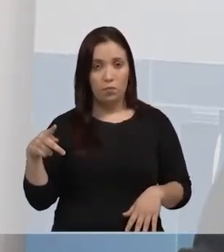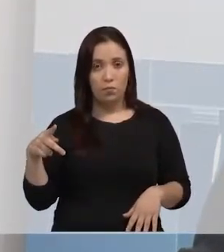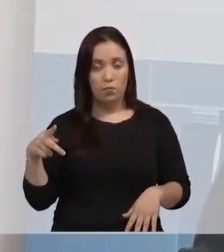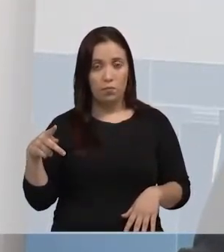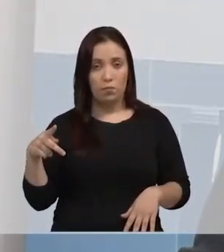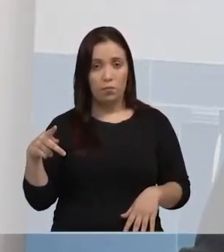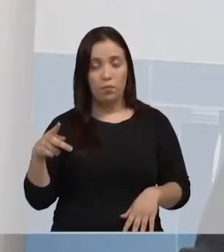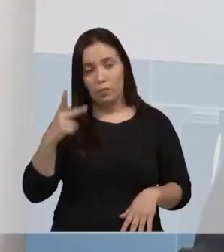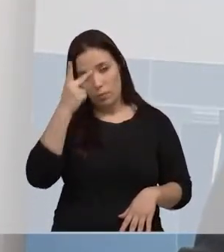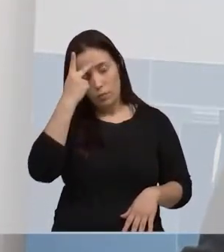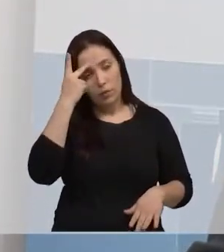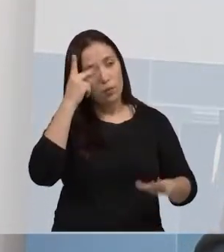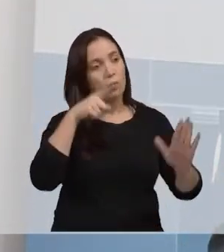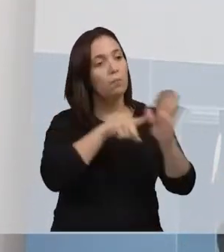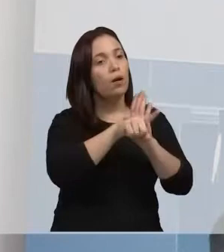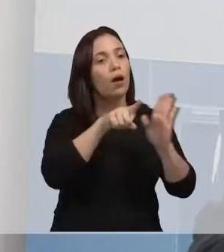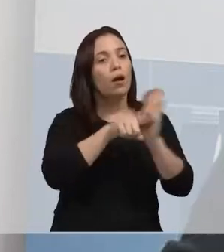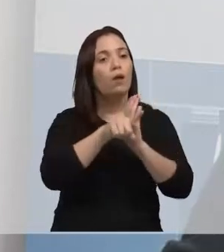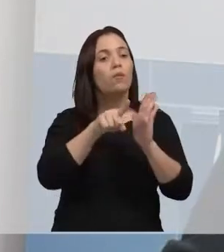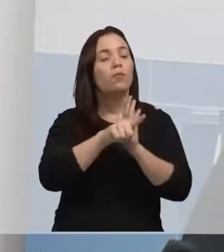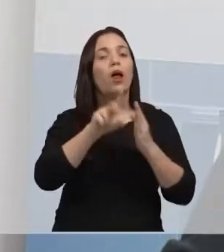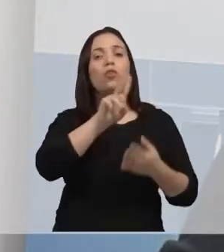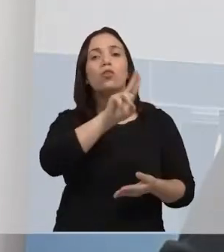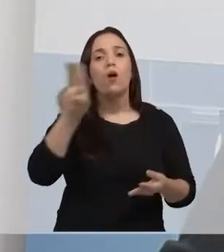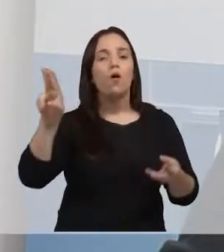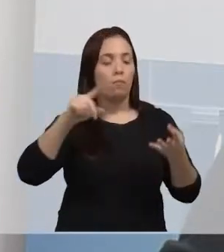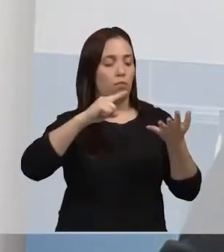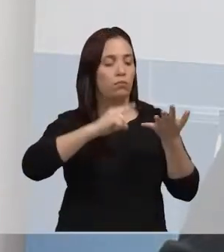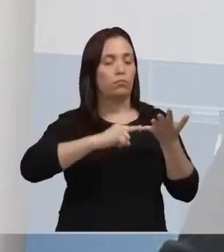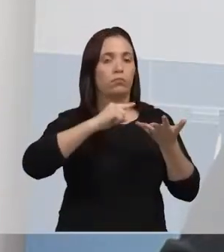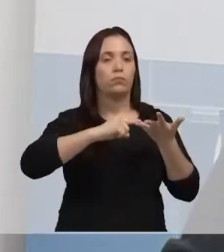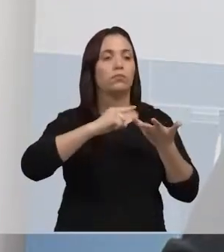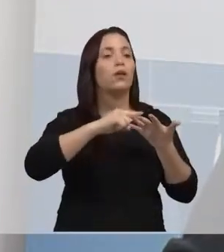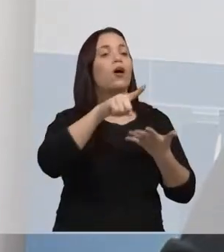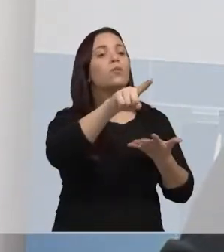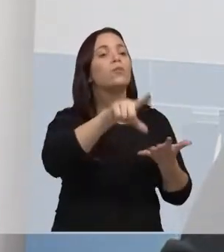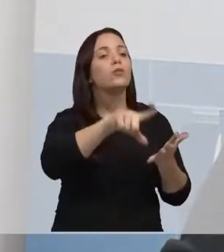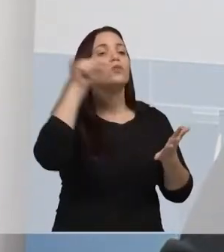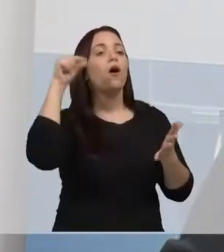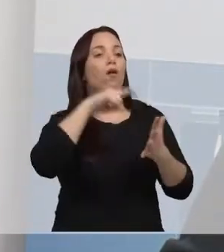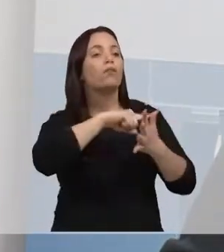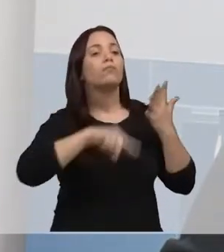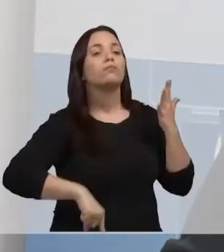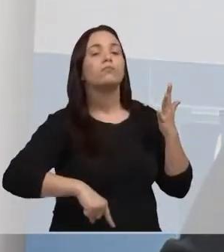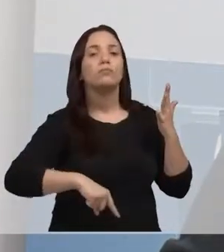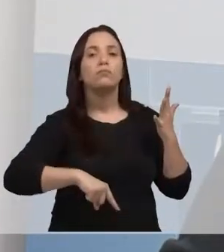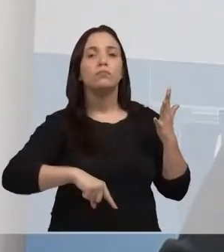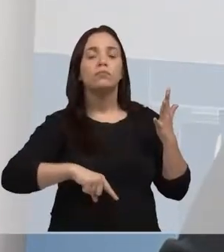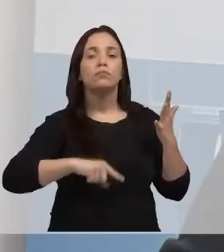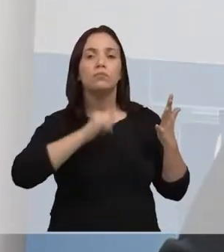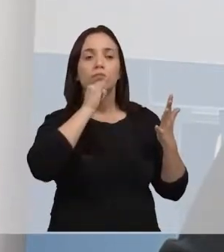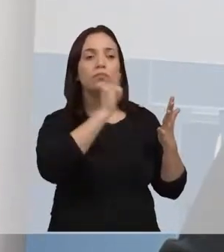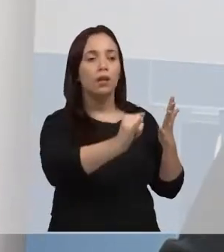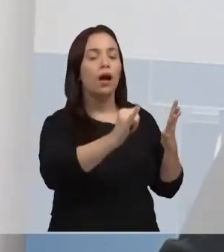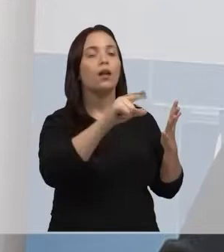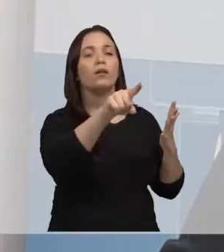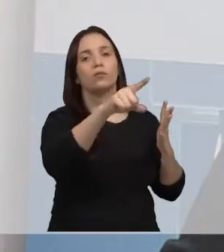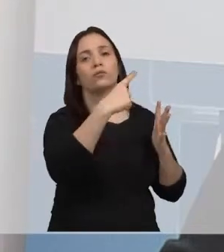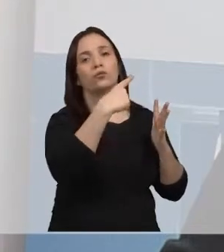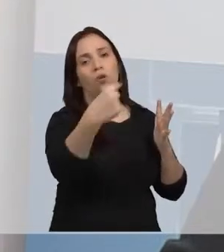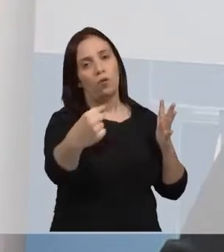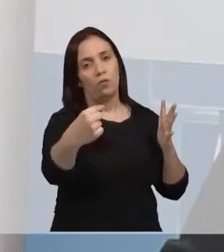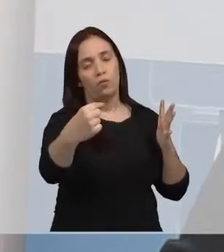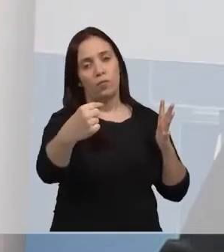para presidente da República fosse hoje, os candidatos fossem ele, era em quem para presidente da República? Aí você tem que se lembrar o nome. E quando isso é feito por